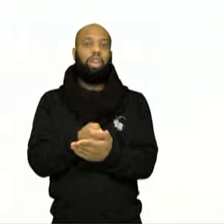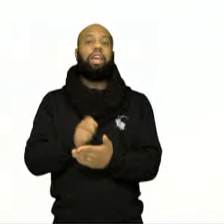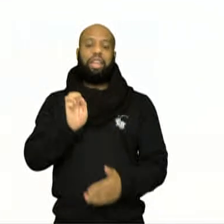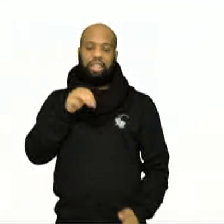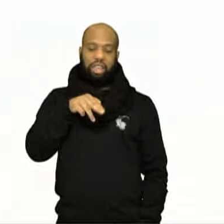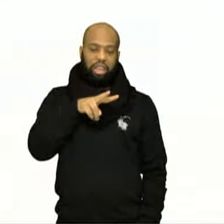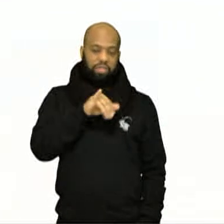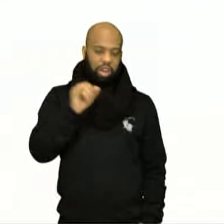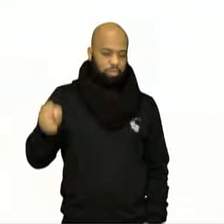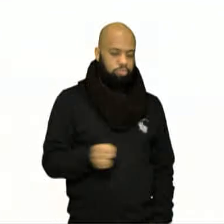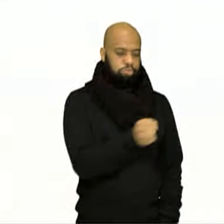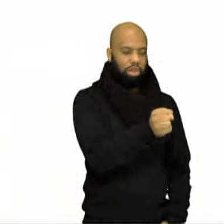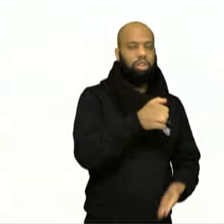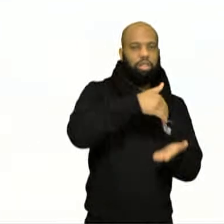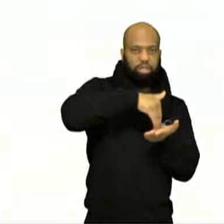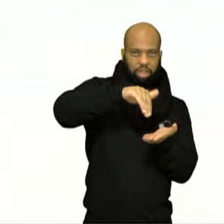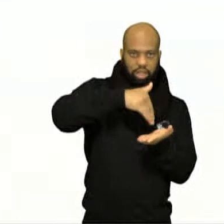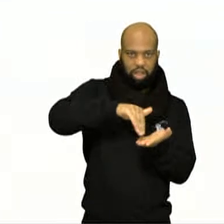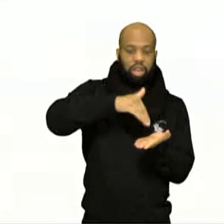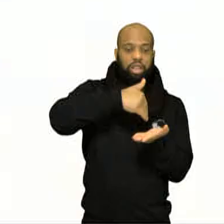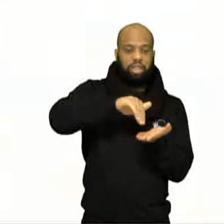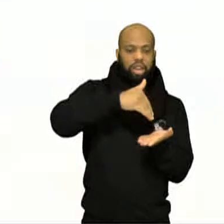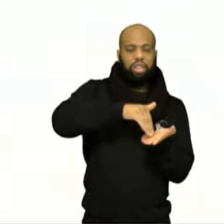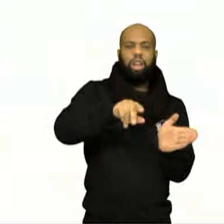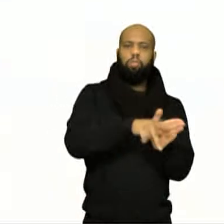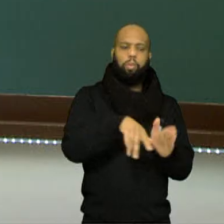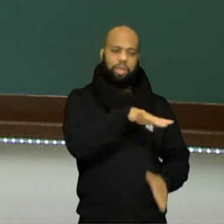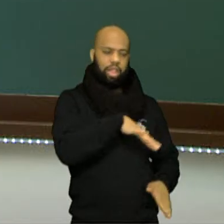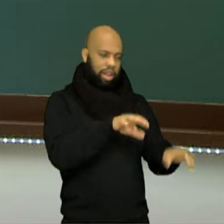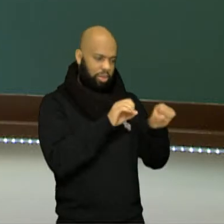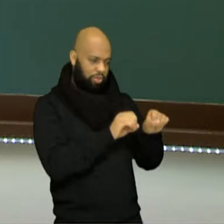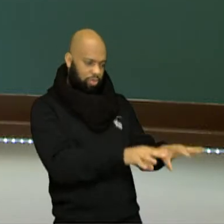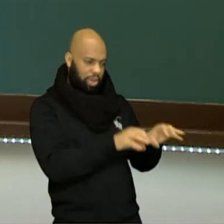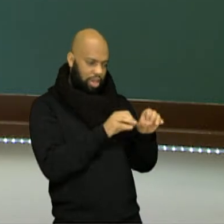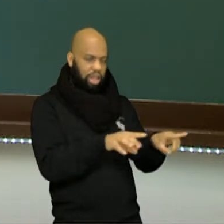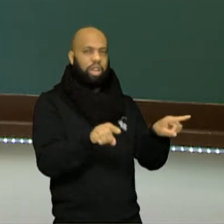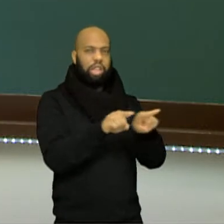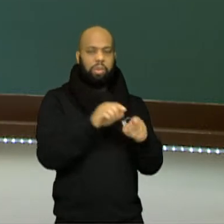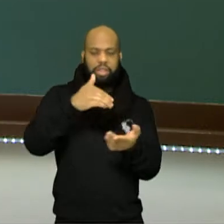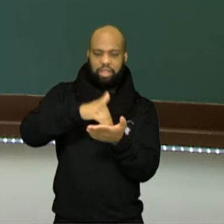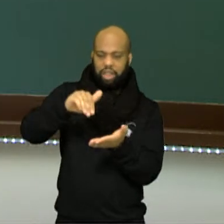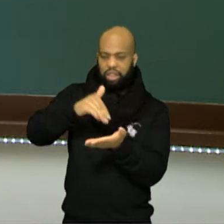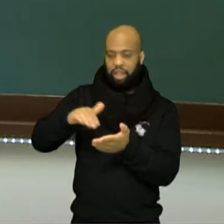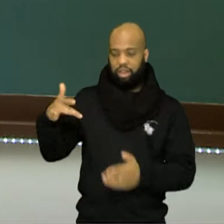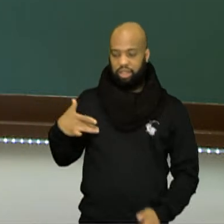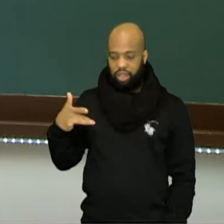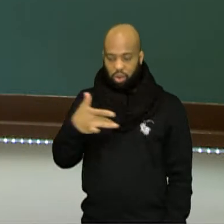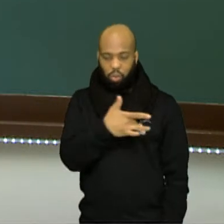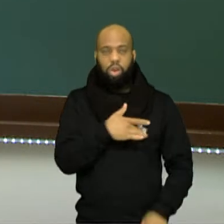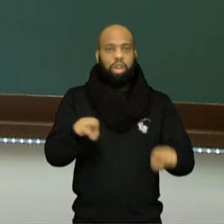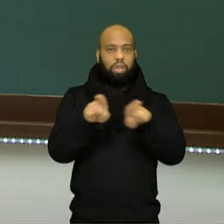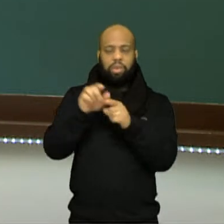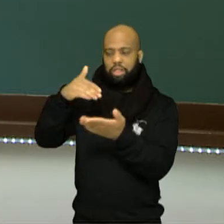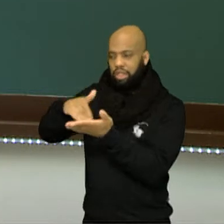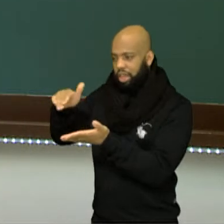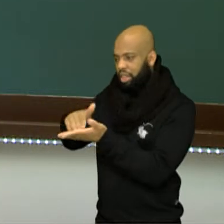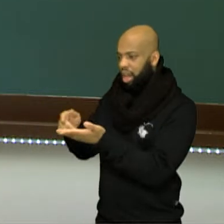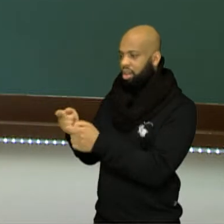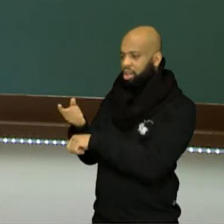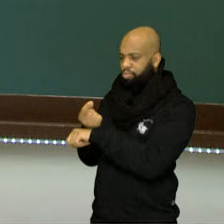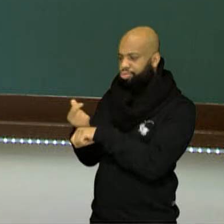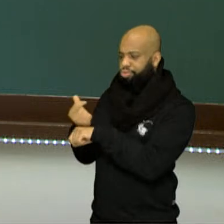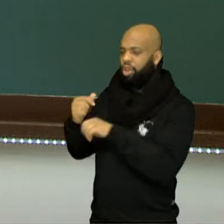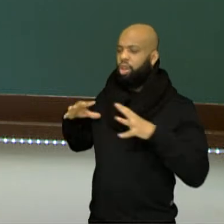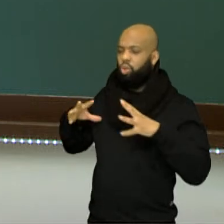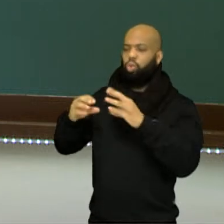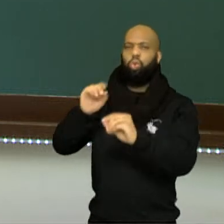quem serão os seus secretários. Secretários de Educação, secretário de Saúde, secretário de Finanças, enfim, tudo aquilo